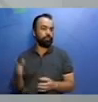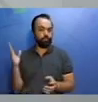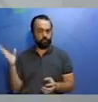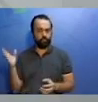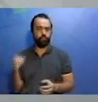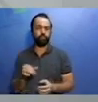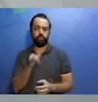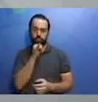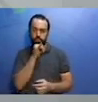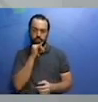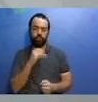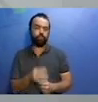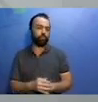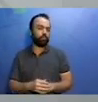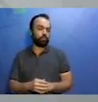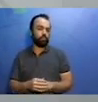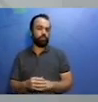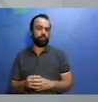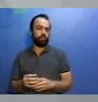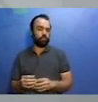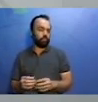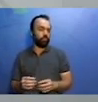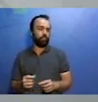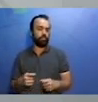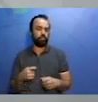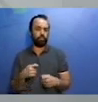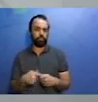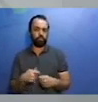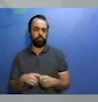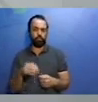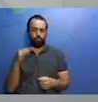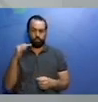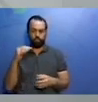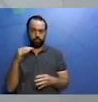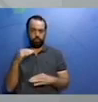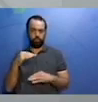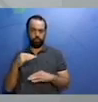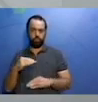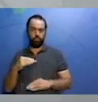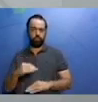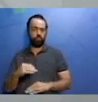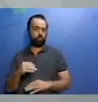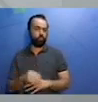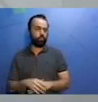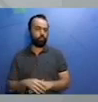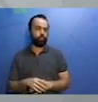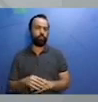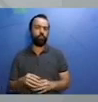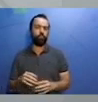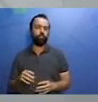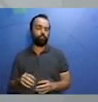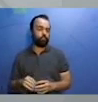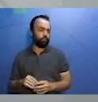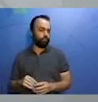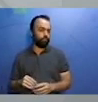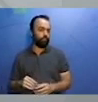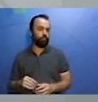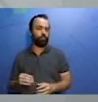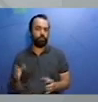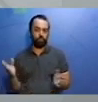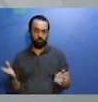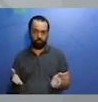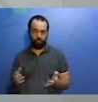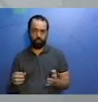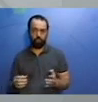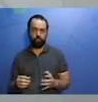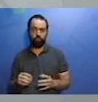Aqui nós temos a solidificação fracionada, que é um processo que em vez de a gente esquentar a mistura, a gente